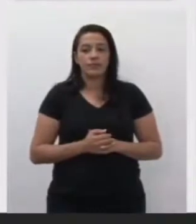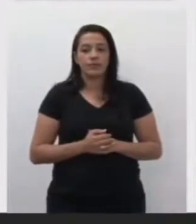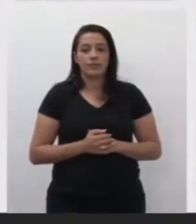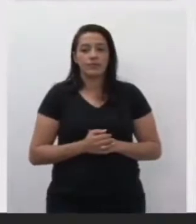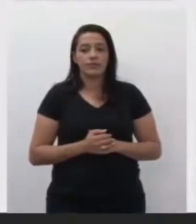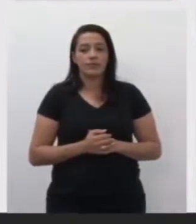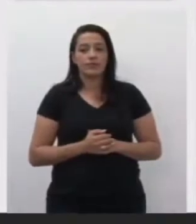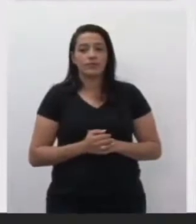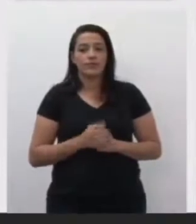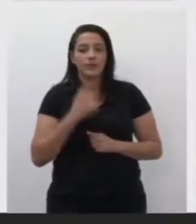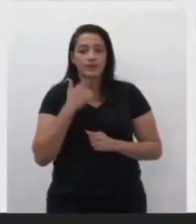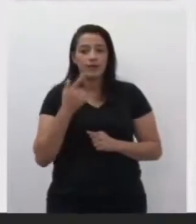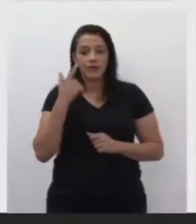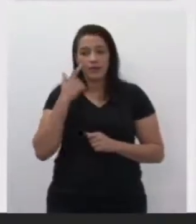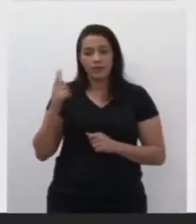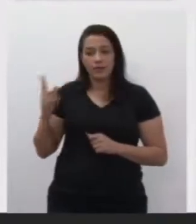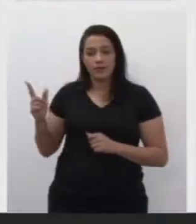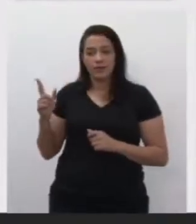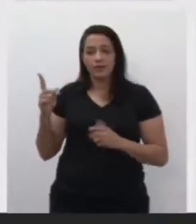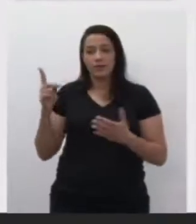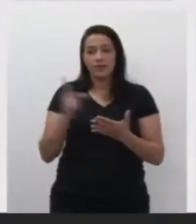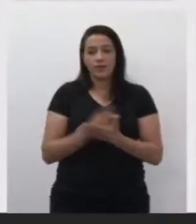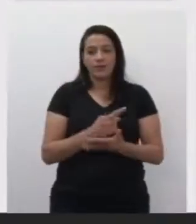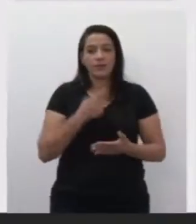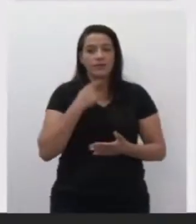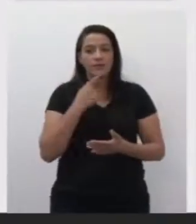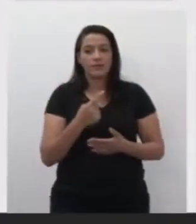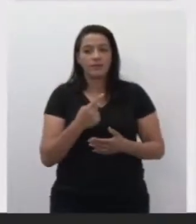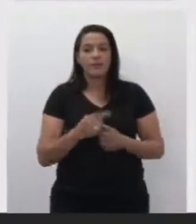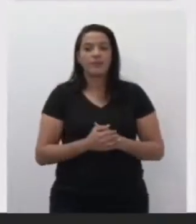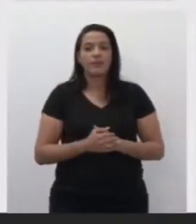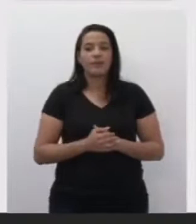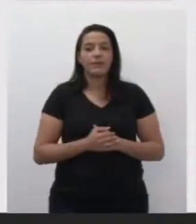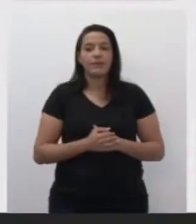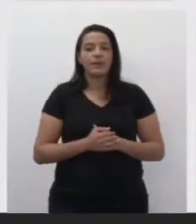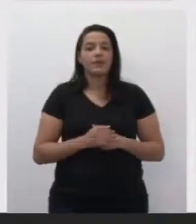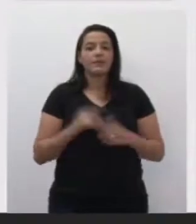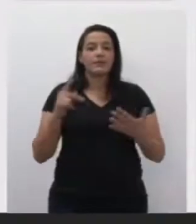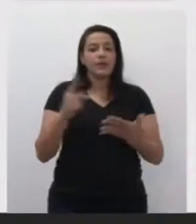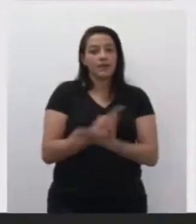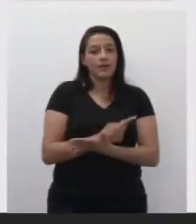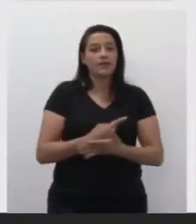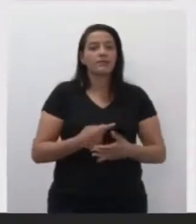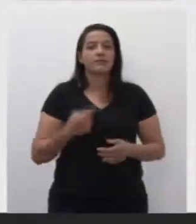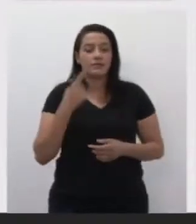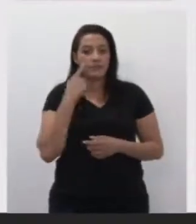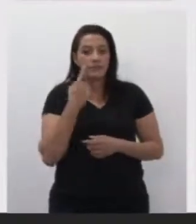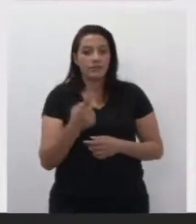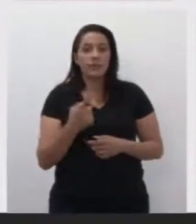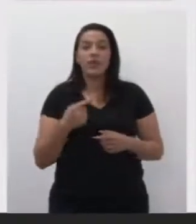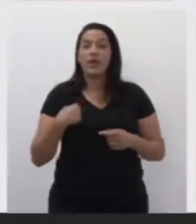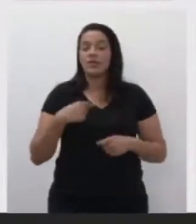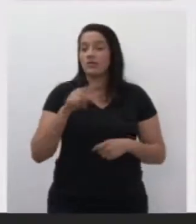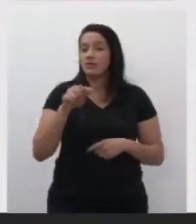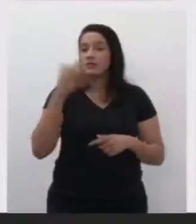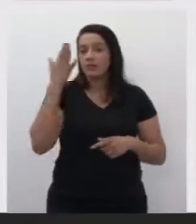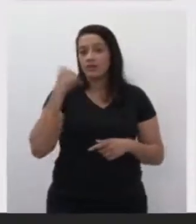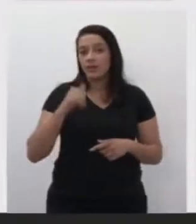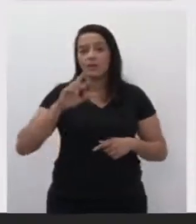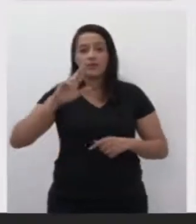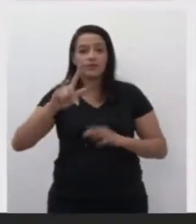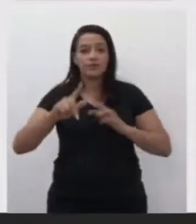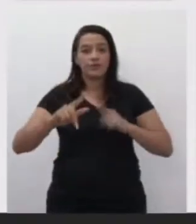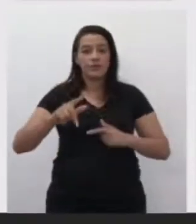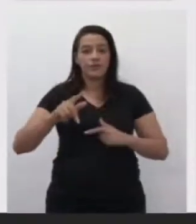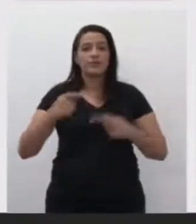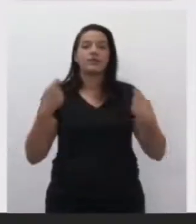Júlia Gmail, ele já vai dizer, olha, a confirmação de e-mail está incorreta. Isso significa que tem alguma diferença entre um e-mail